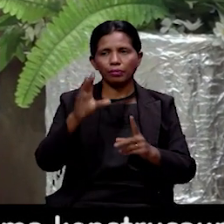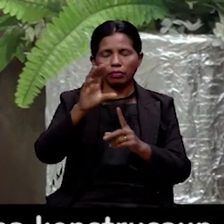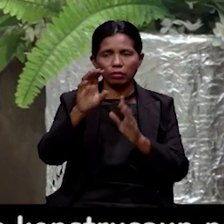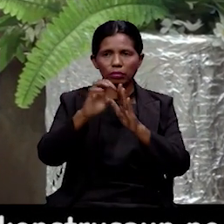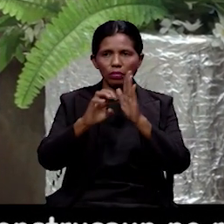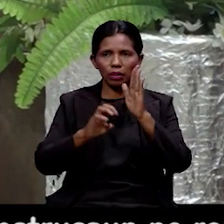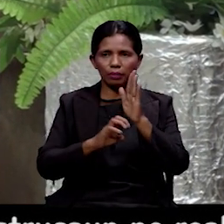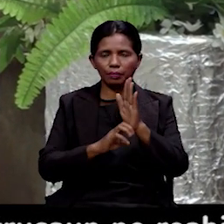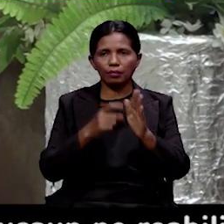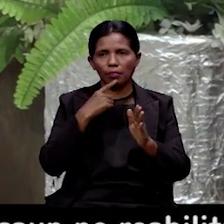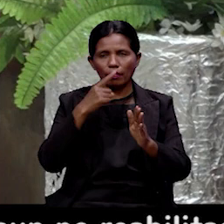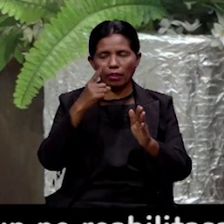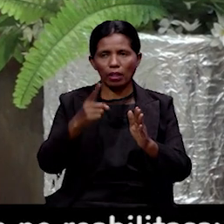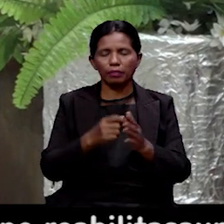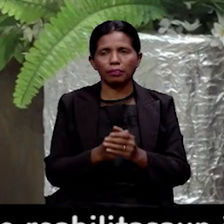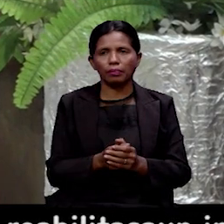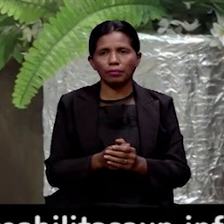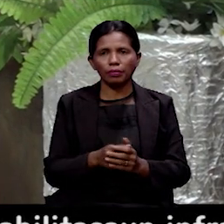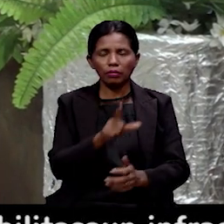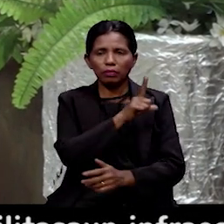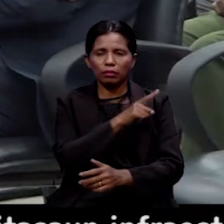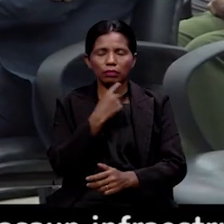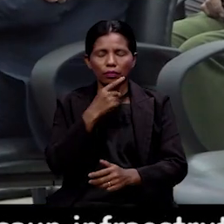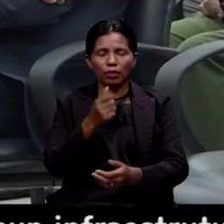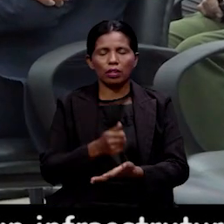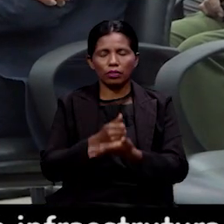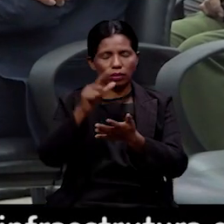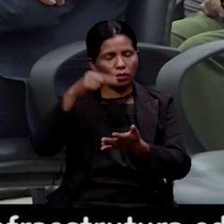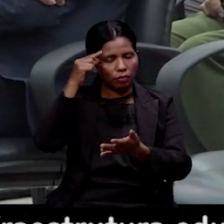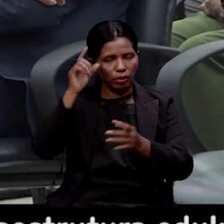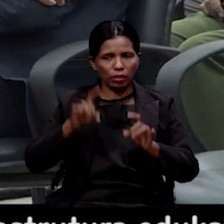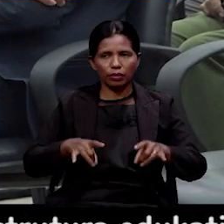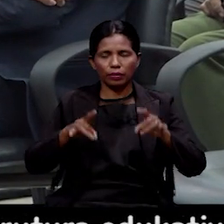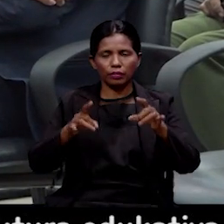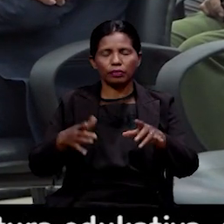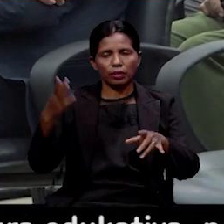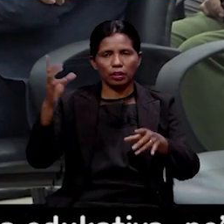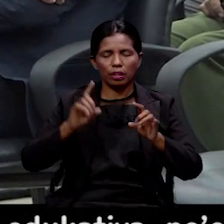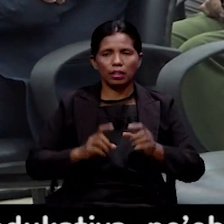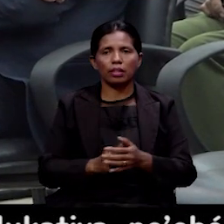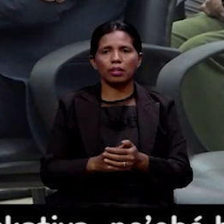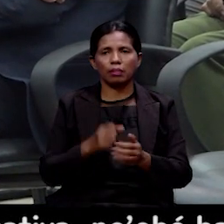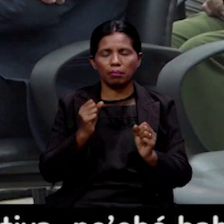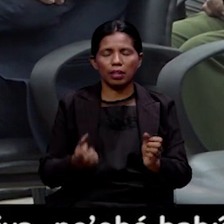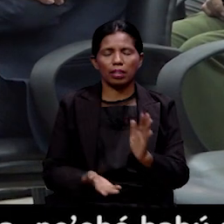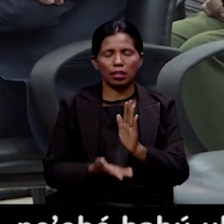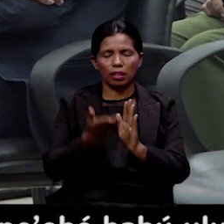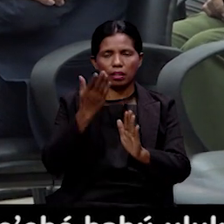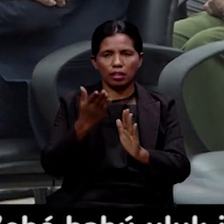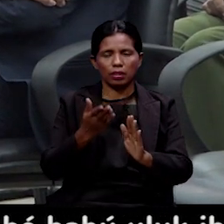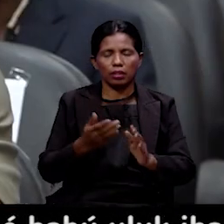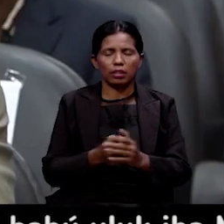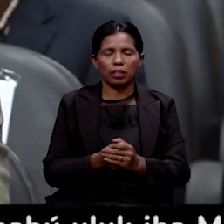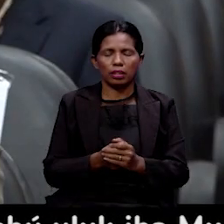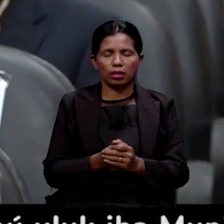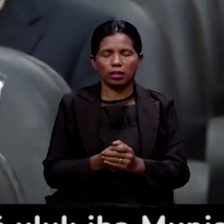general FFDTLI, tenente general Lerianan Timur Hateten, o apoio governo australianian e a área de desenvolvimento, bel hasa eliutan força Timor-Leste